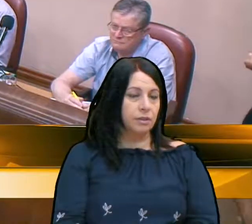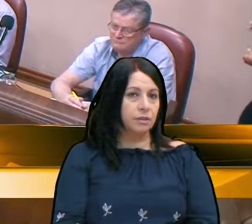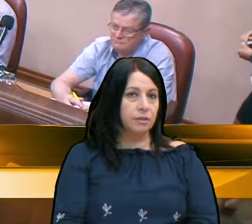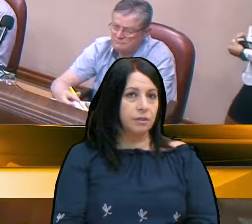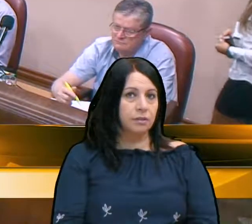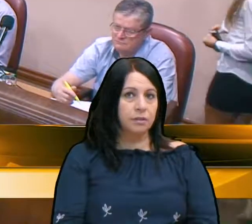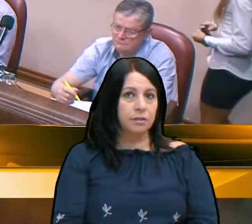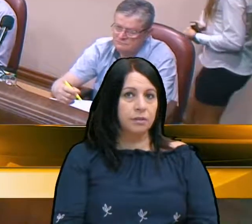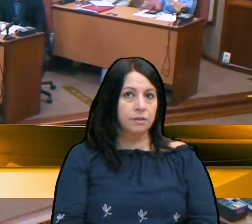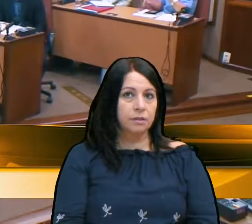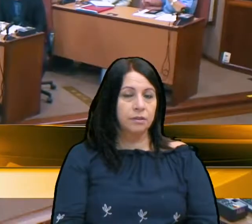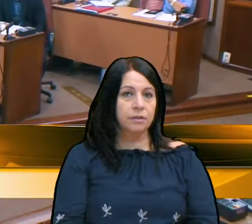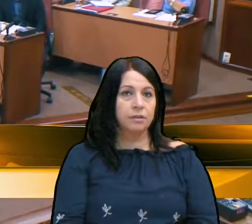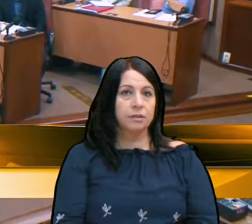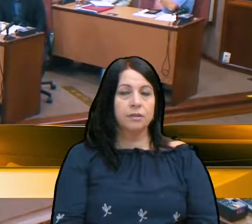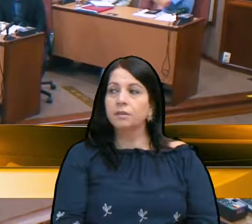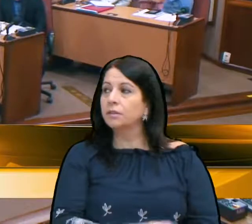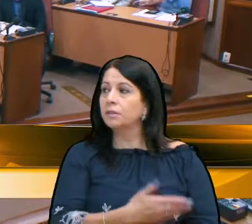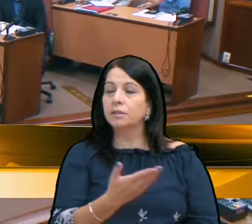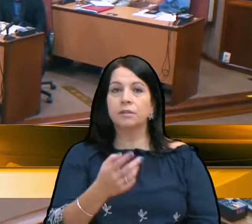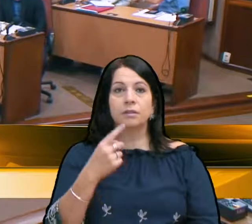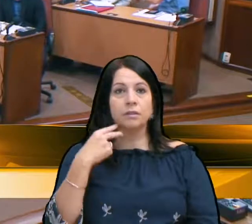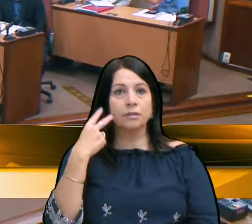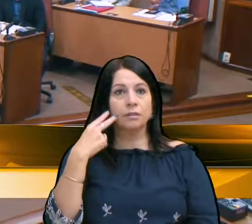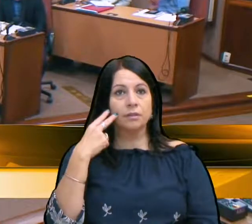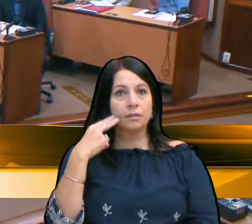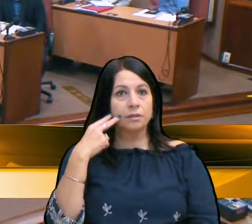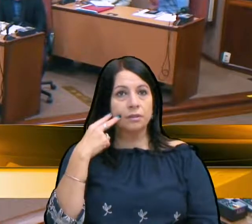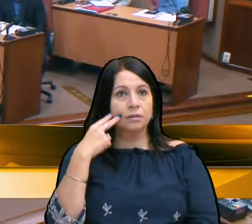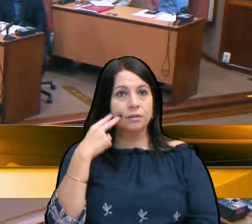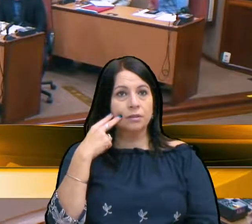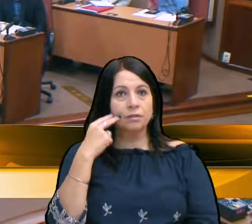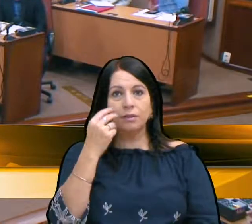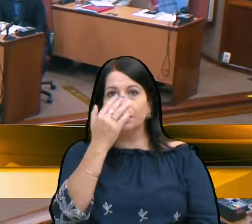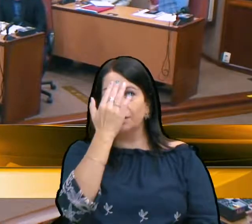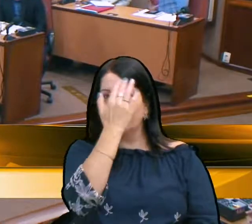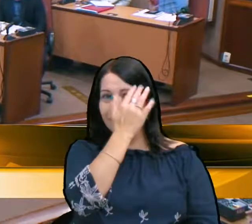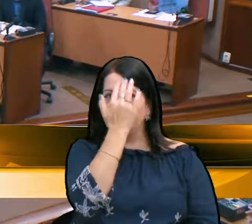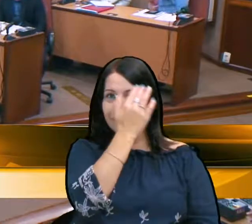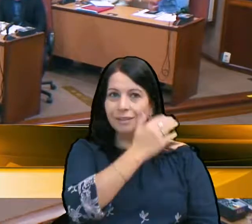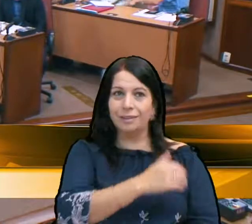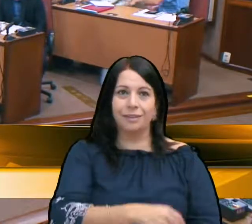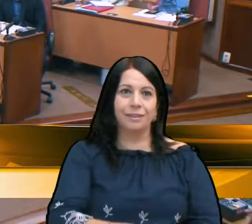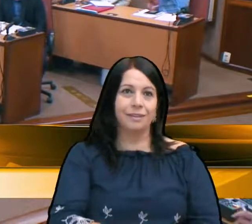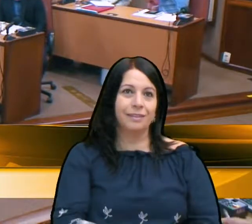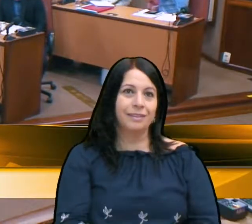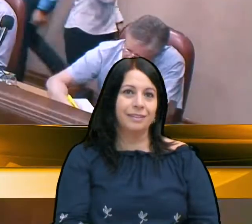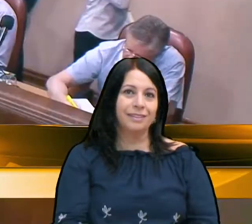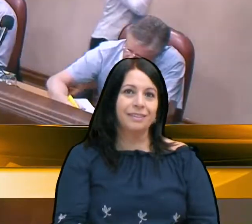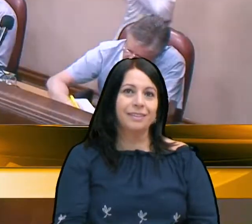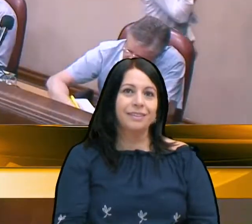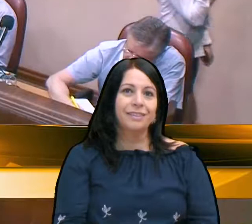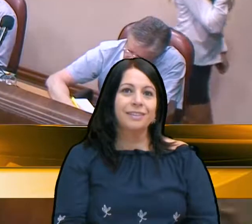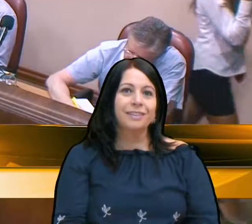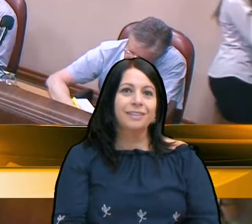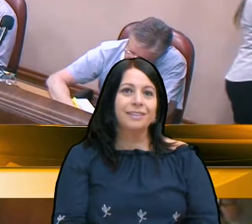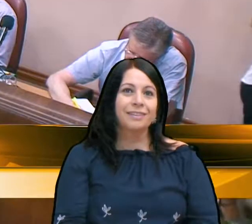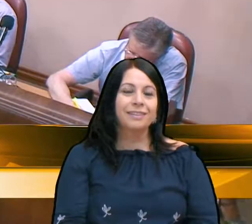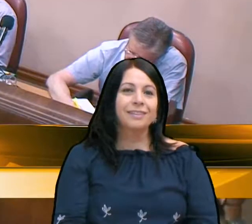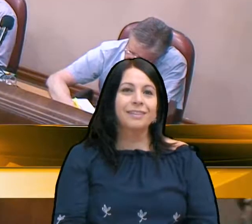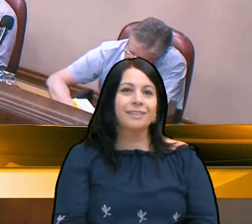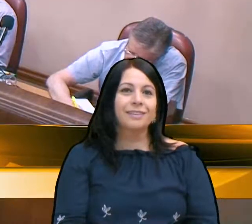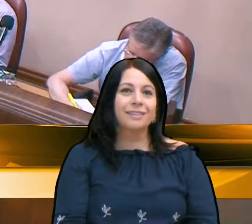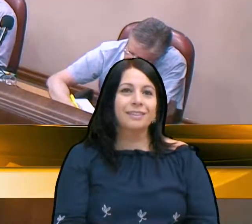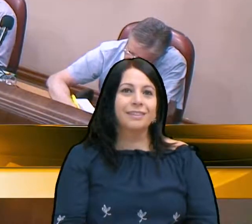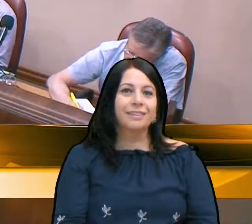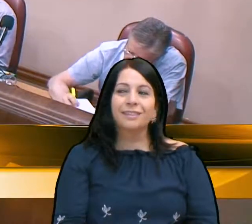Senhor presidente, eu cedo meu espaço ao vereador, colega Adiló de Domênico. Procedência, então, vereador Adiló de Domênico, com a palavra.